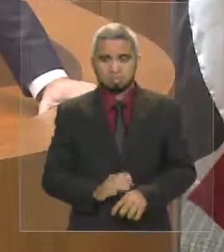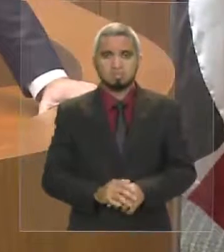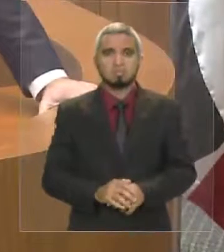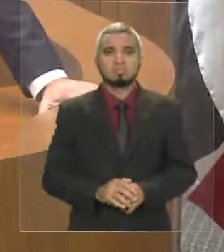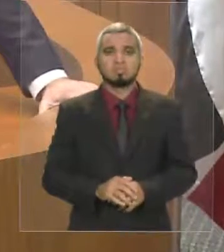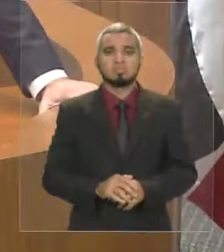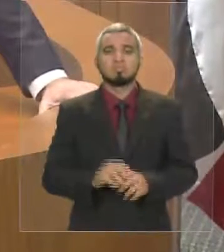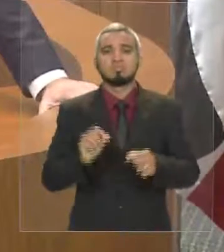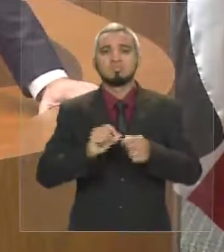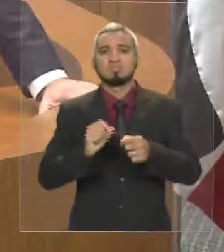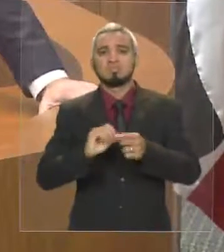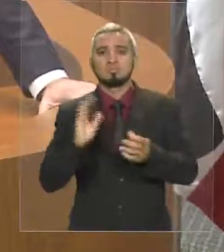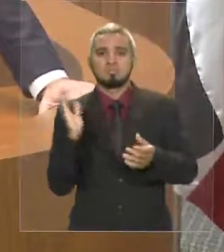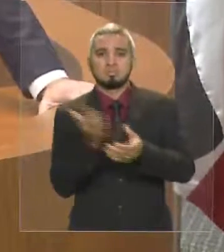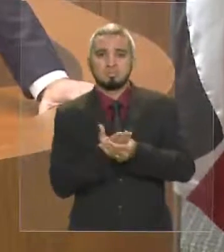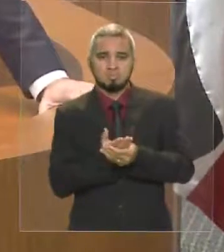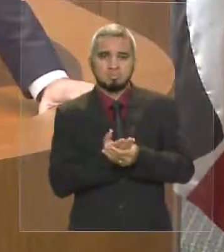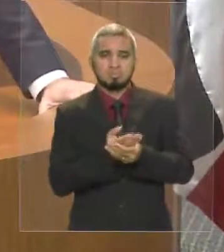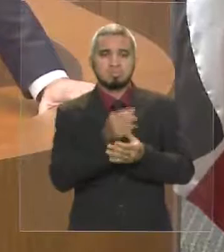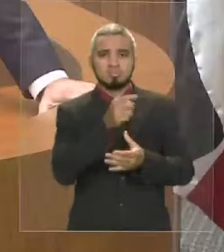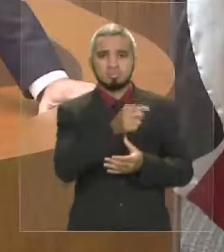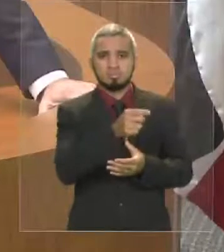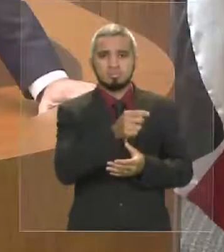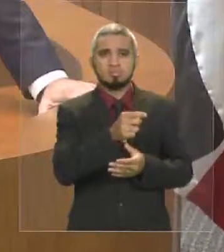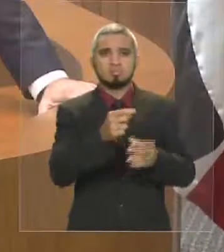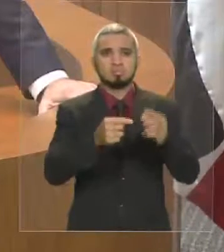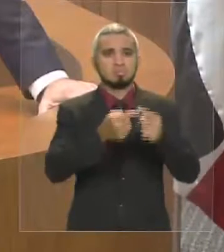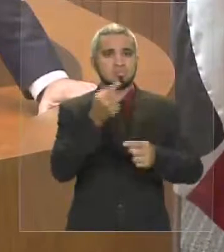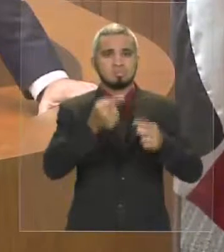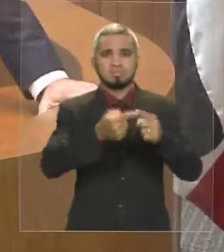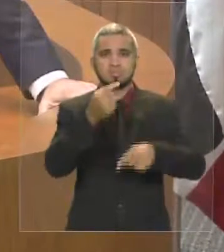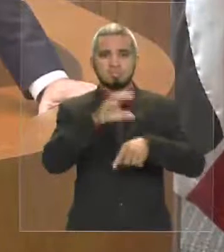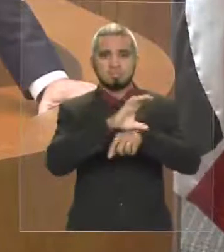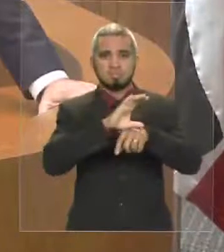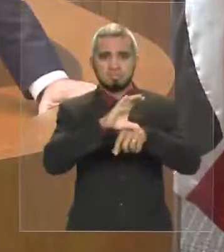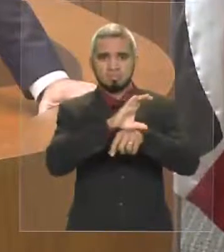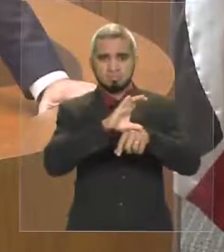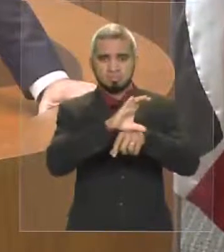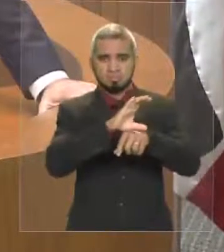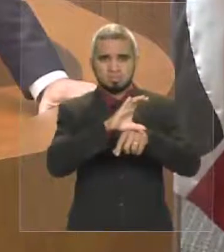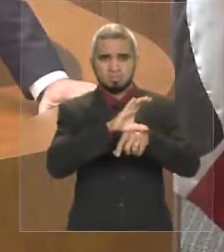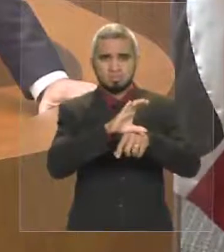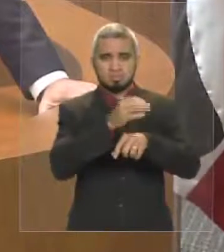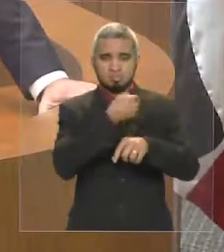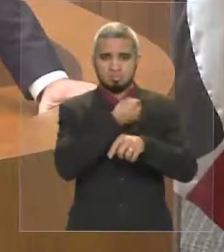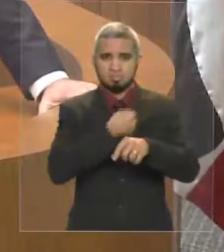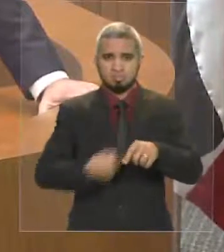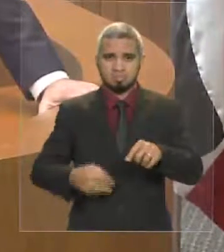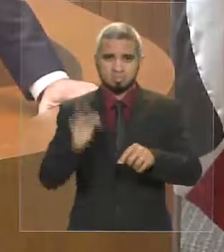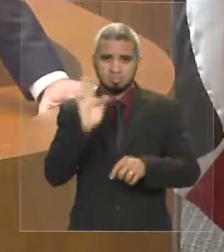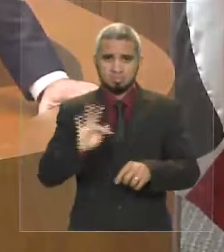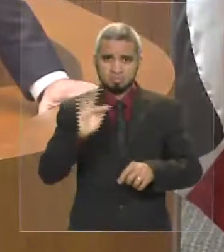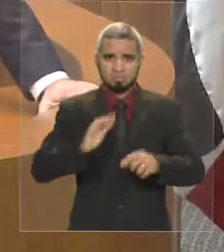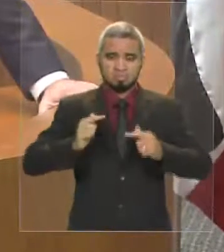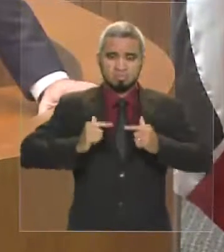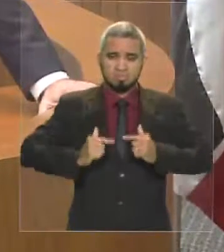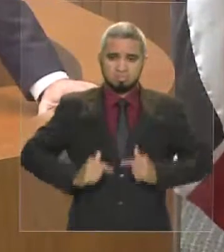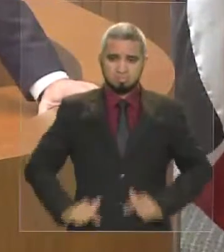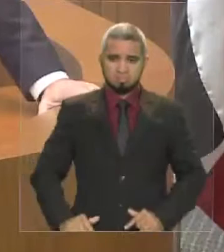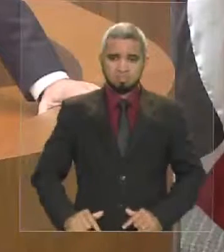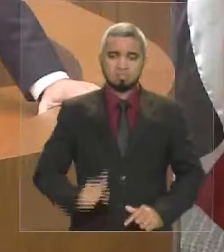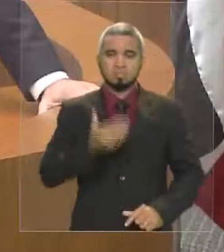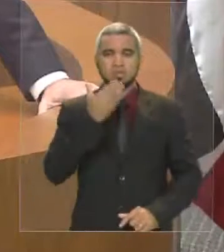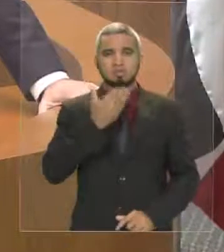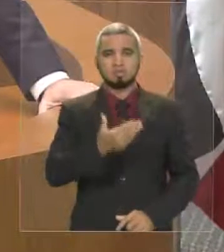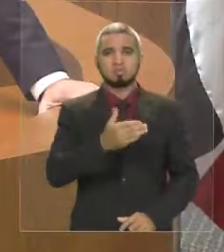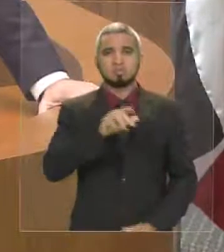ação direta de inconstitucionalidade por omissão, com pedido de medida cautelar. Ele ainda pediu liminar,